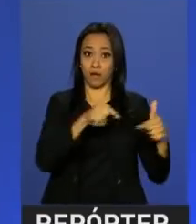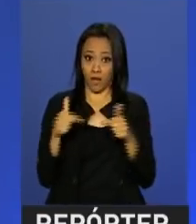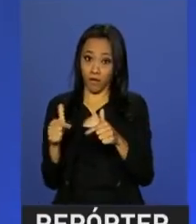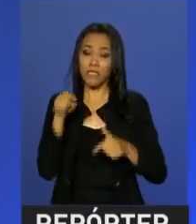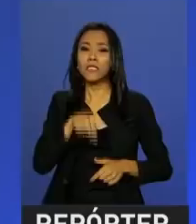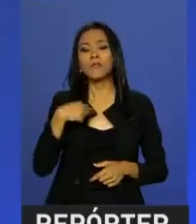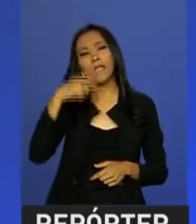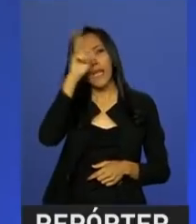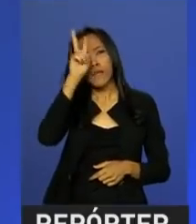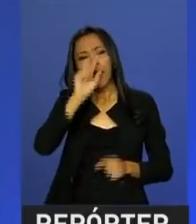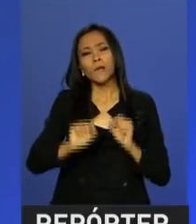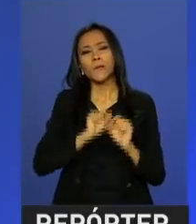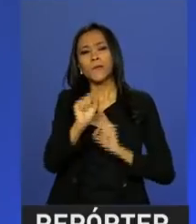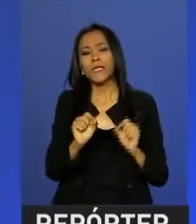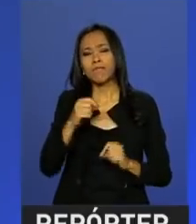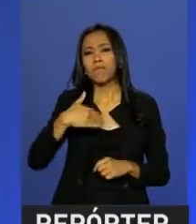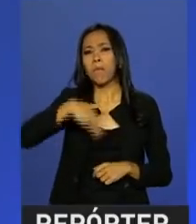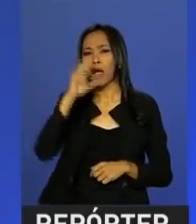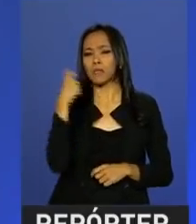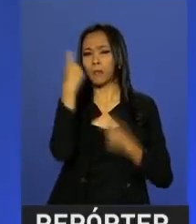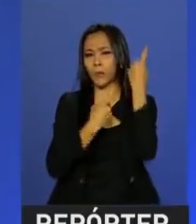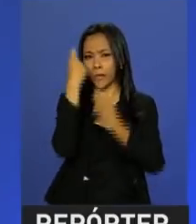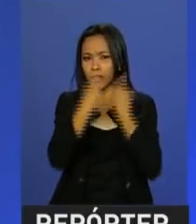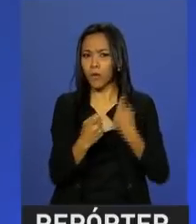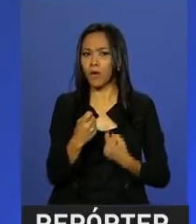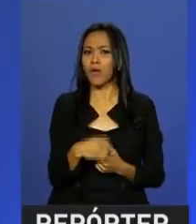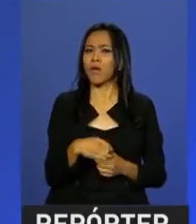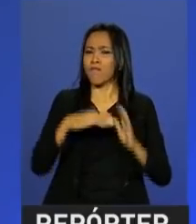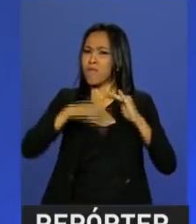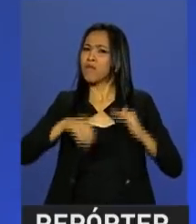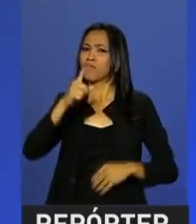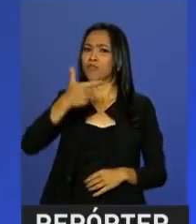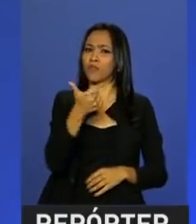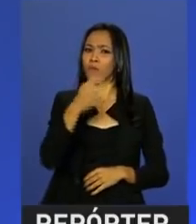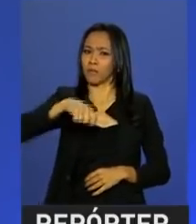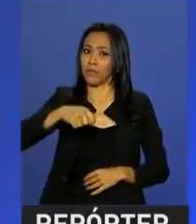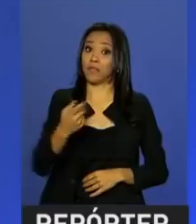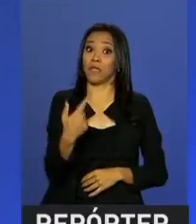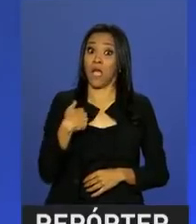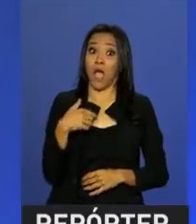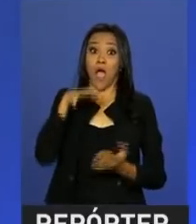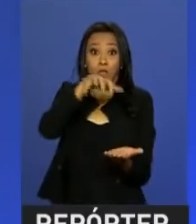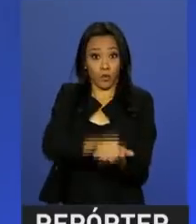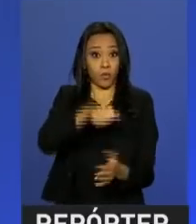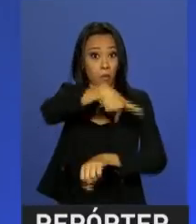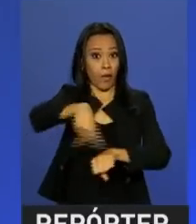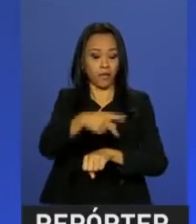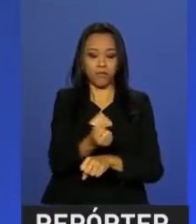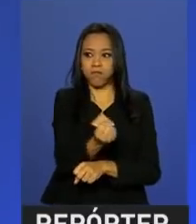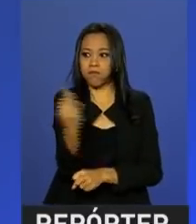faz lembrar a nossa maior preocupação a menos um país com muitos milhões de